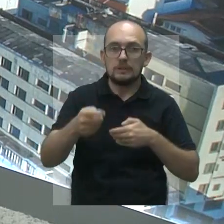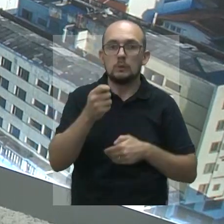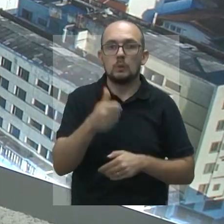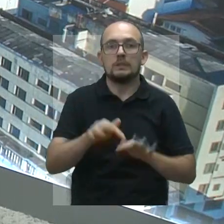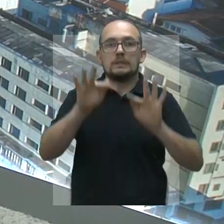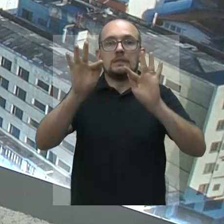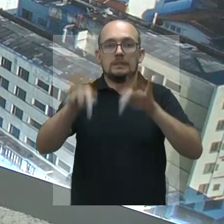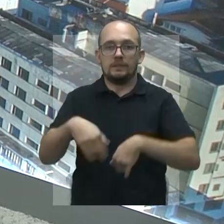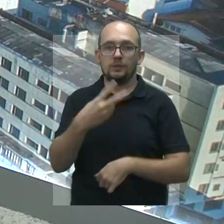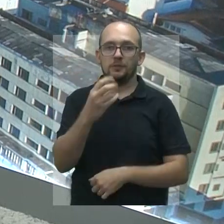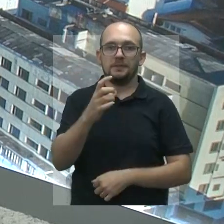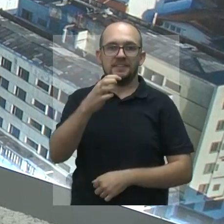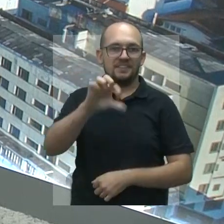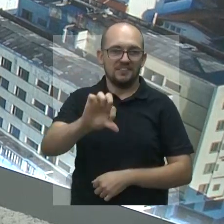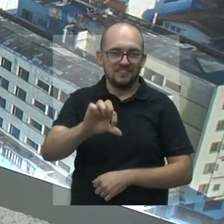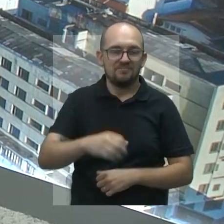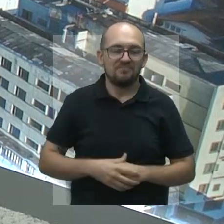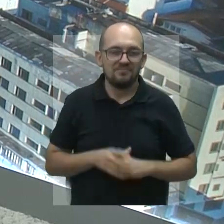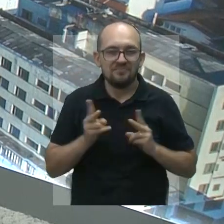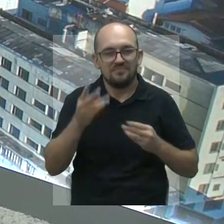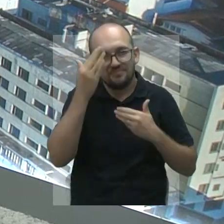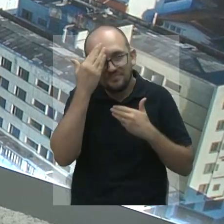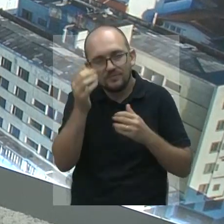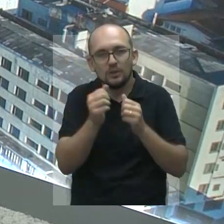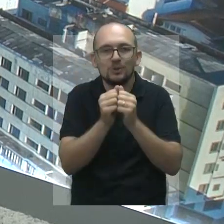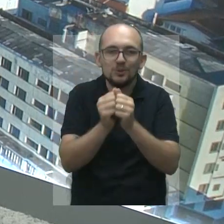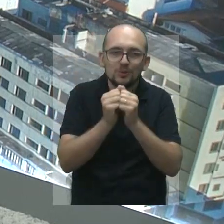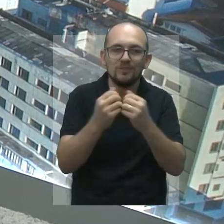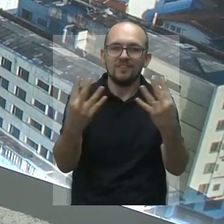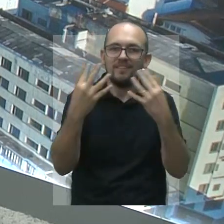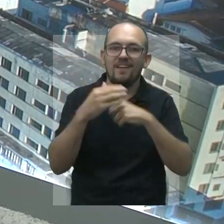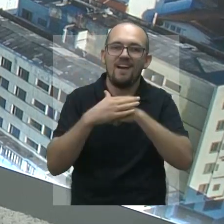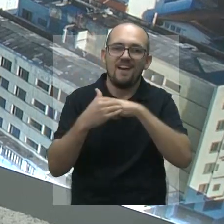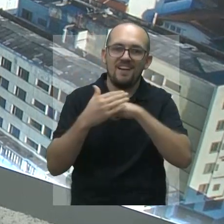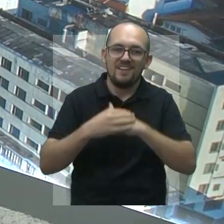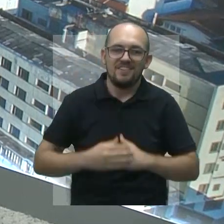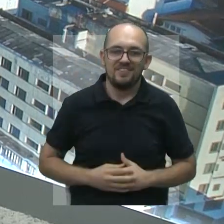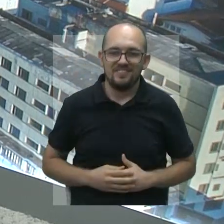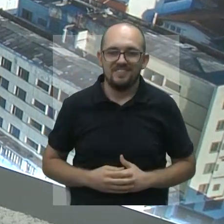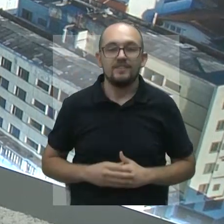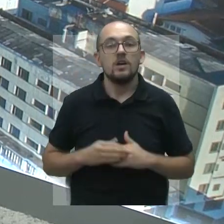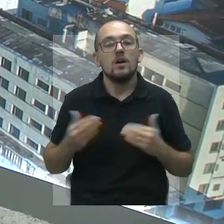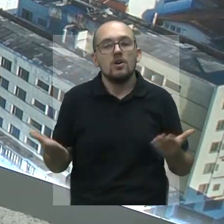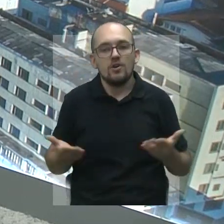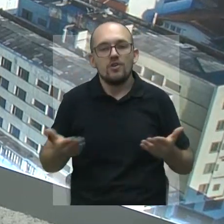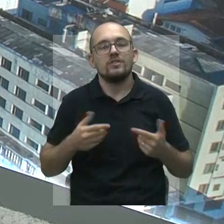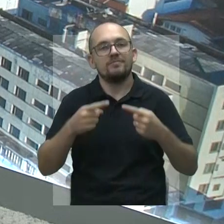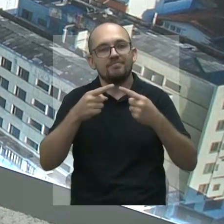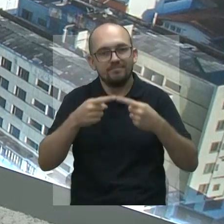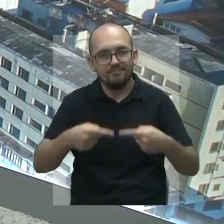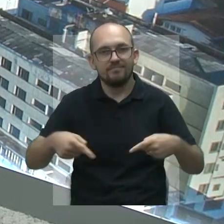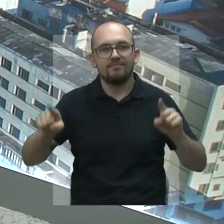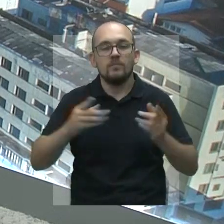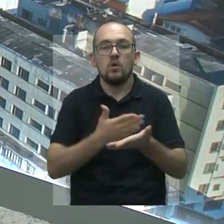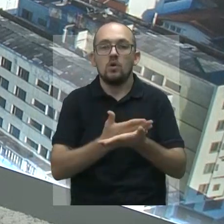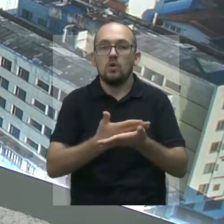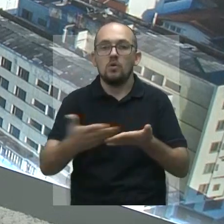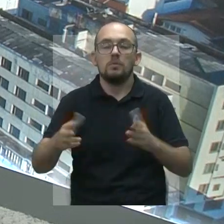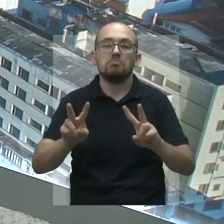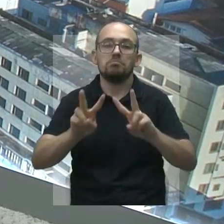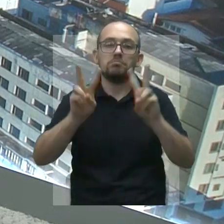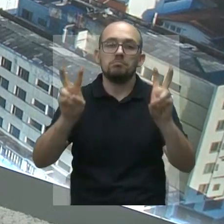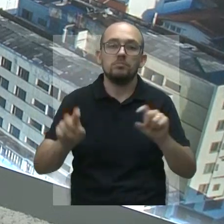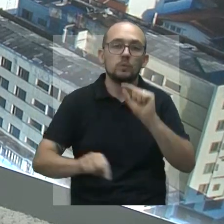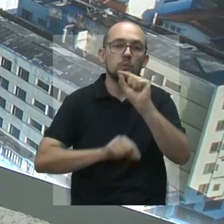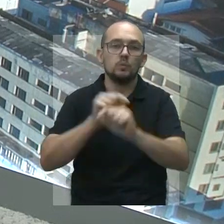de 2019, sempre agradecendo a sua companhia e o carinho da sua audiência. E a gente abre a edição desta semana falando sobre